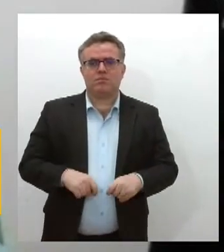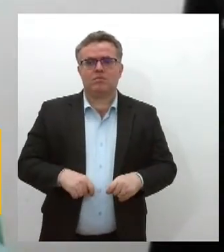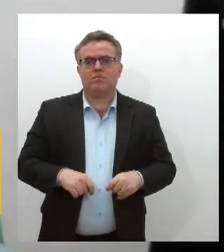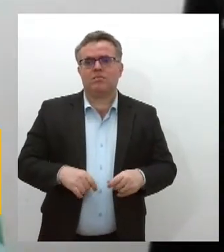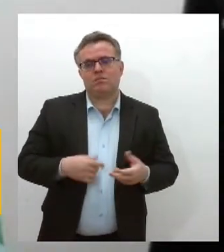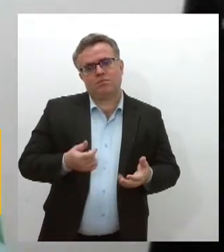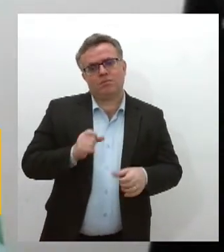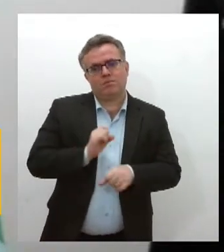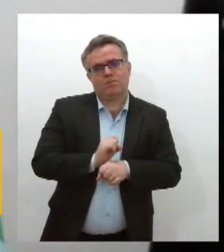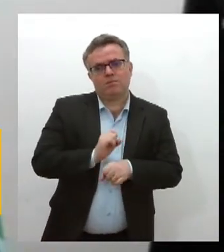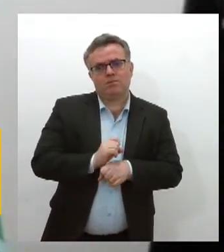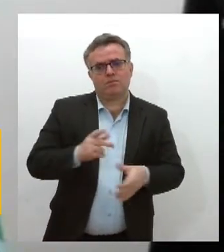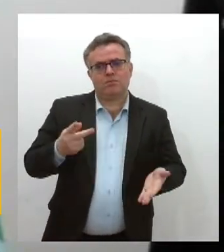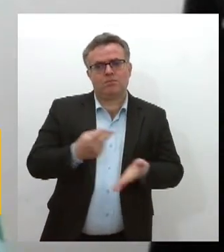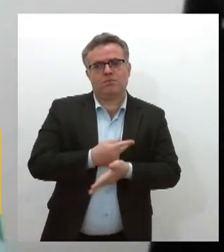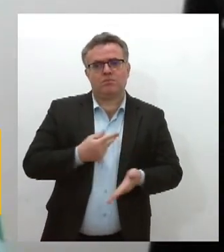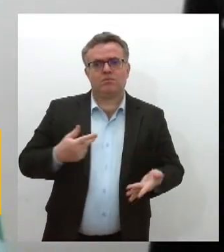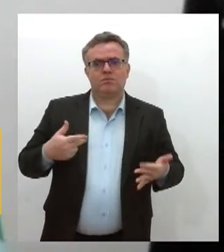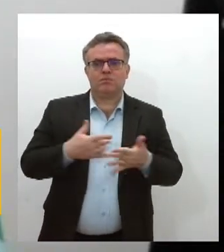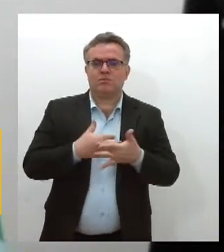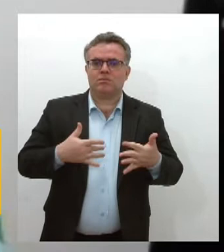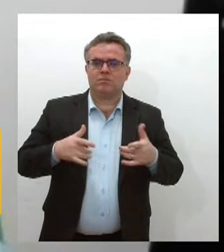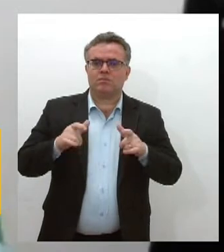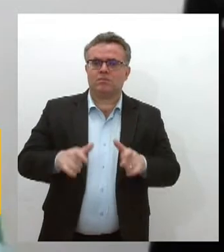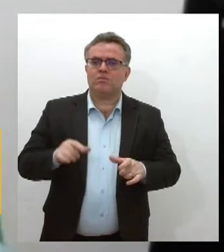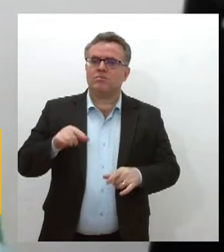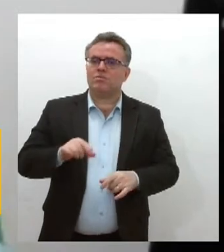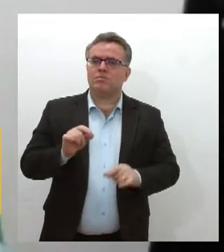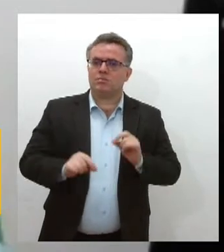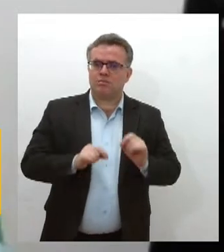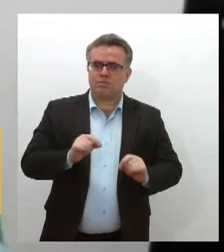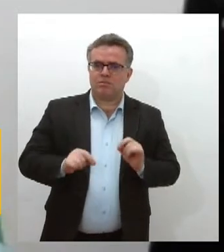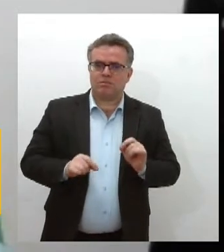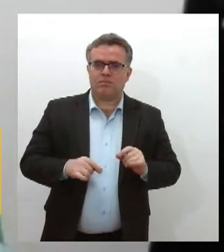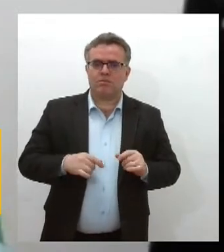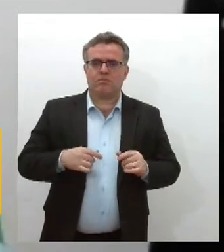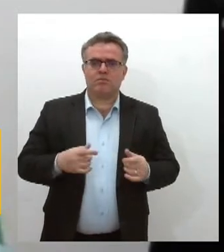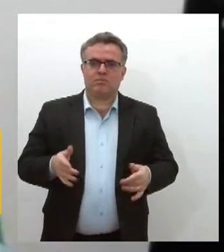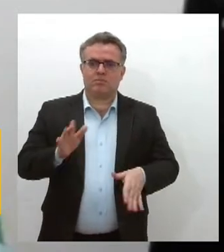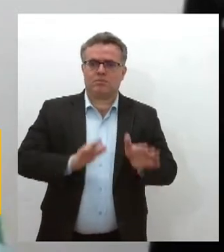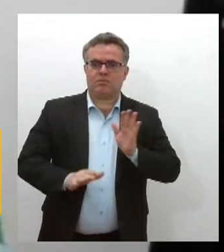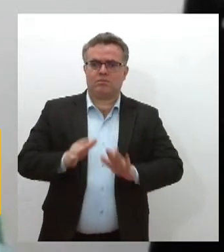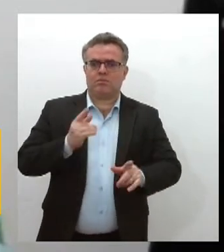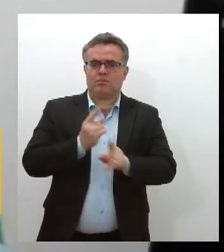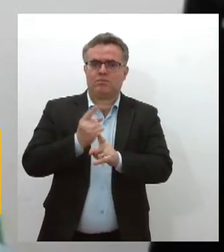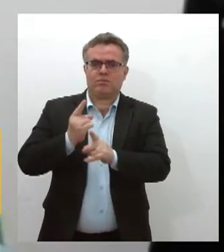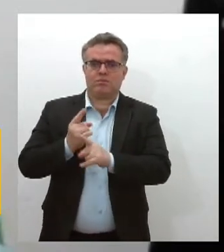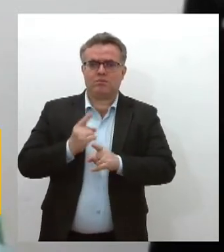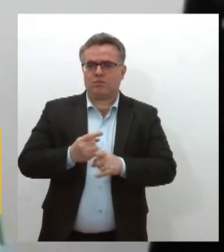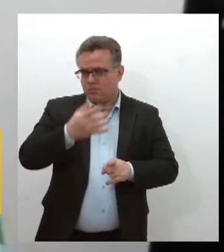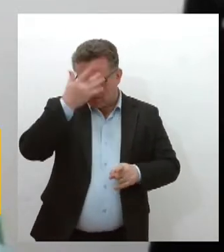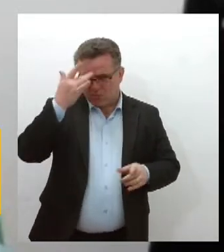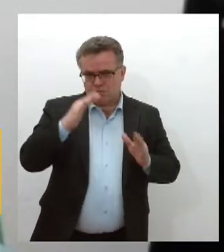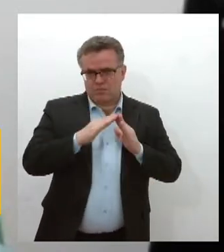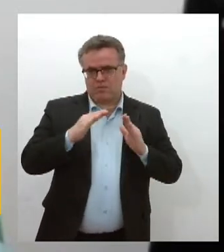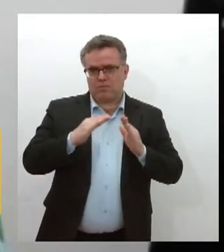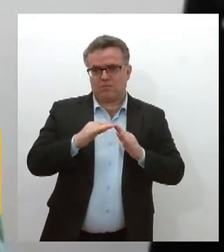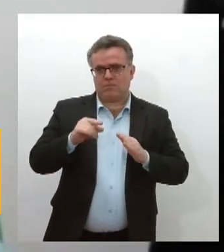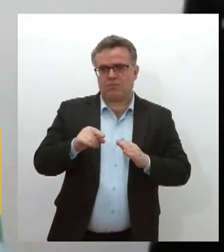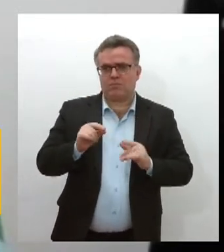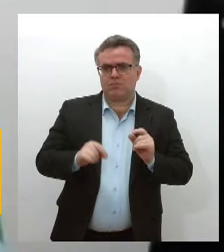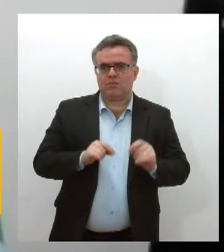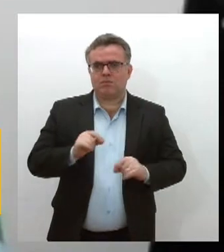principalmente a região metropolitana, onde a gente existe a dificuldade de encontrar os moradores em casa, né, no domicílio, para fazer